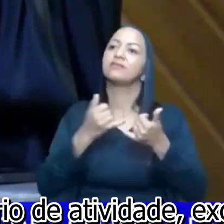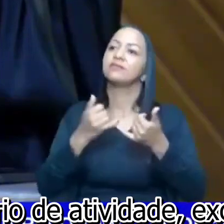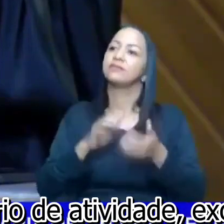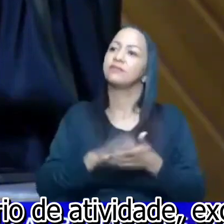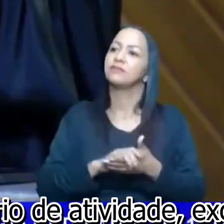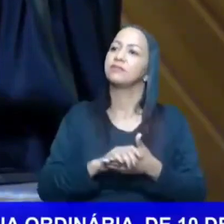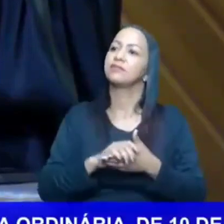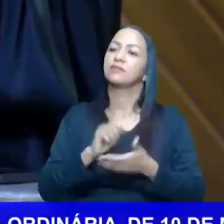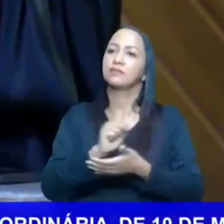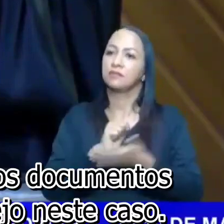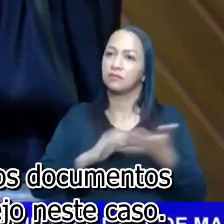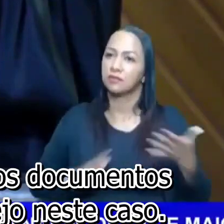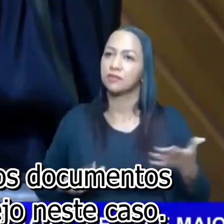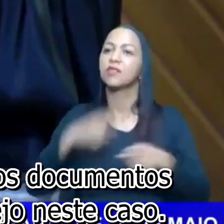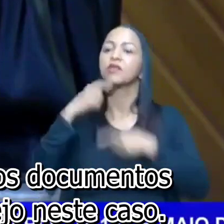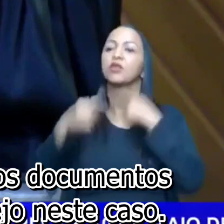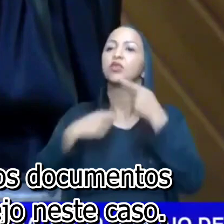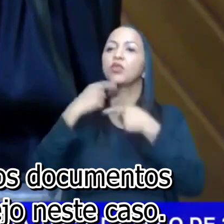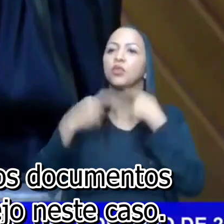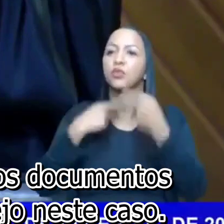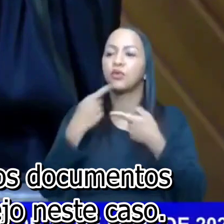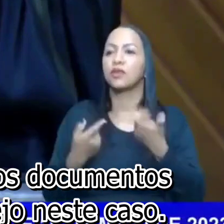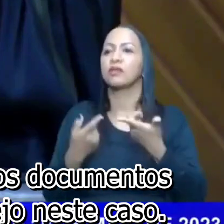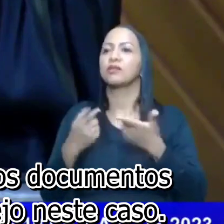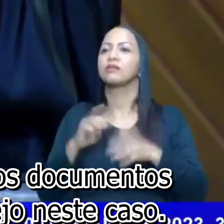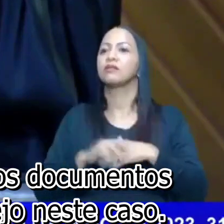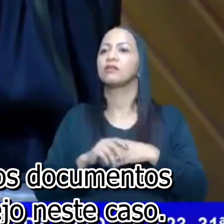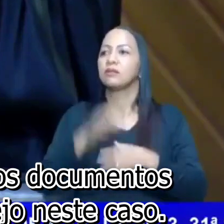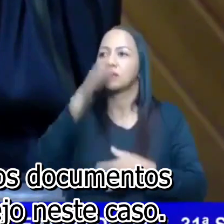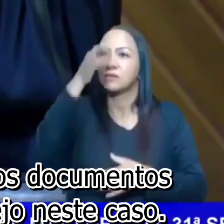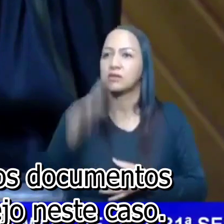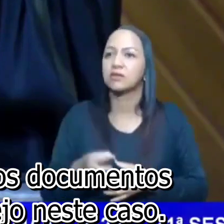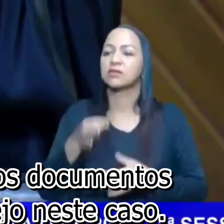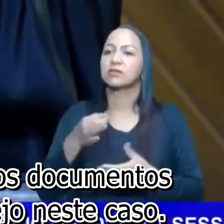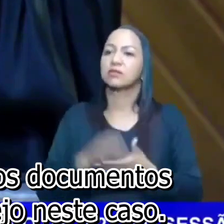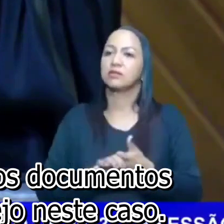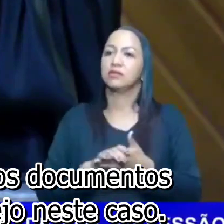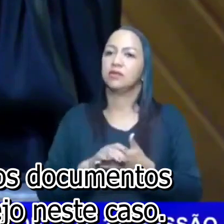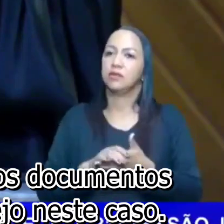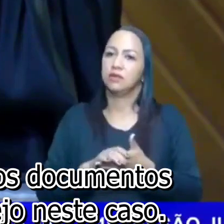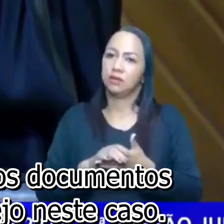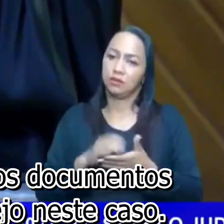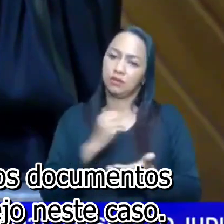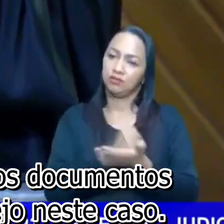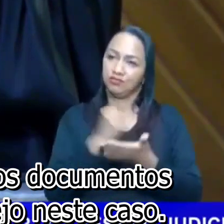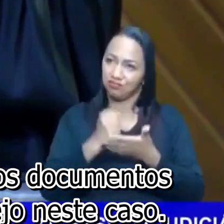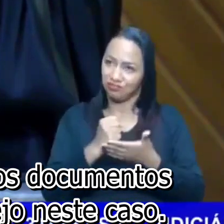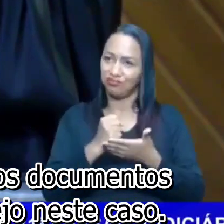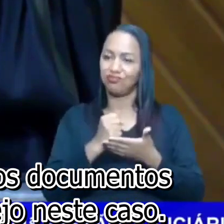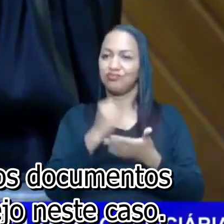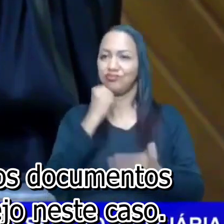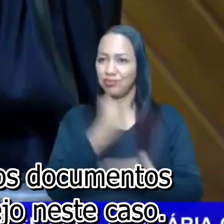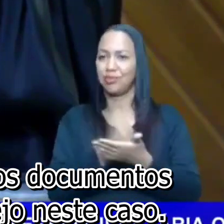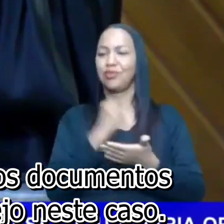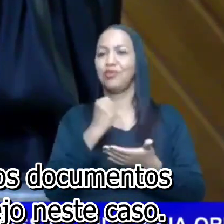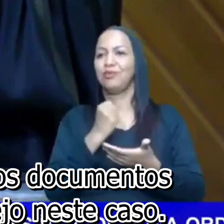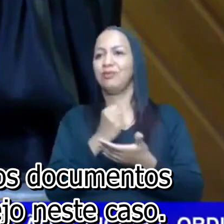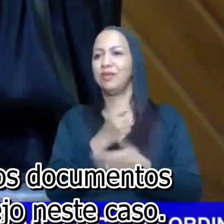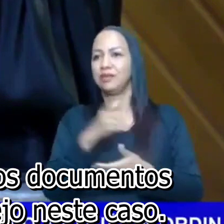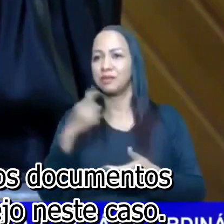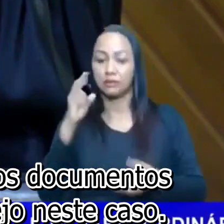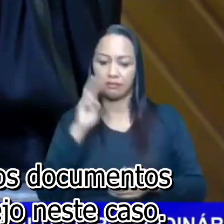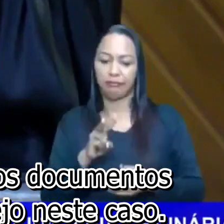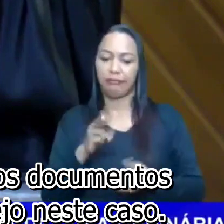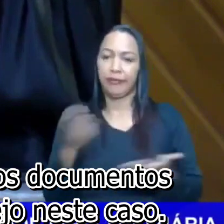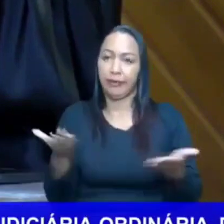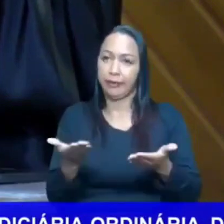atividade, exceto em caso de dúvida razoável quanto à idoneidade dos documentos comprobatórios existentes nos autos, o que não vejo neste